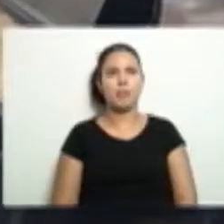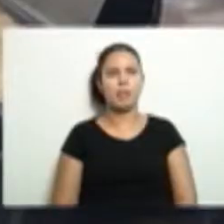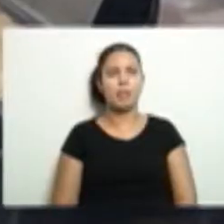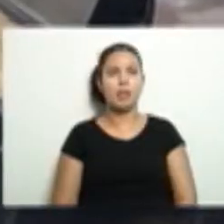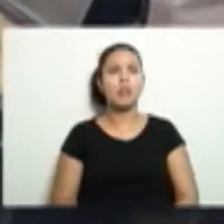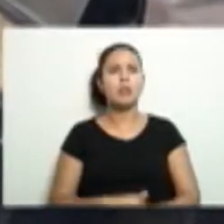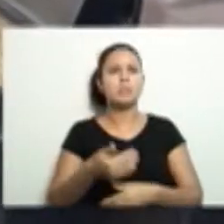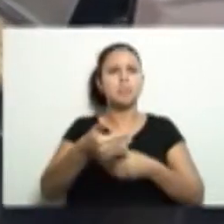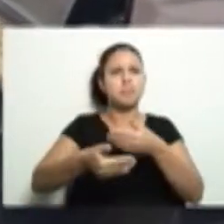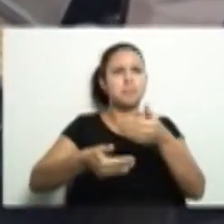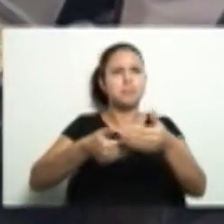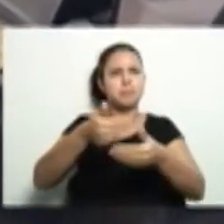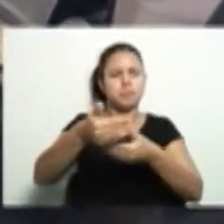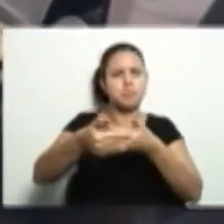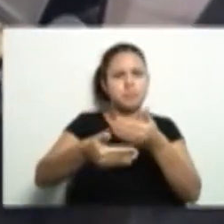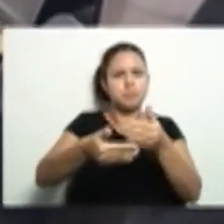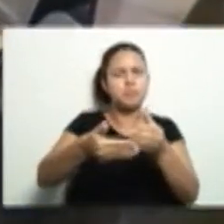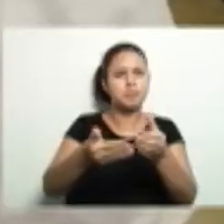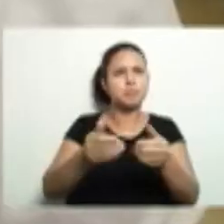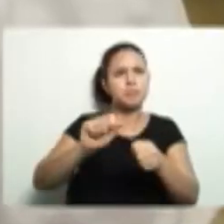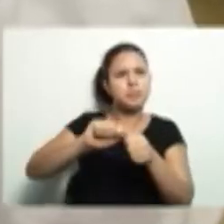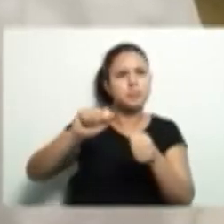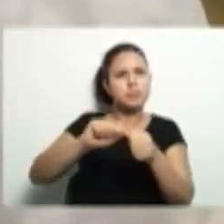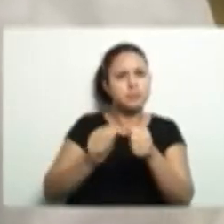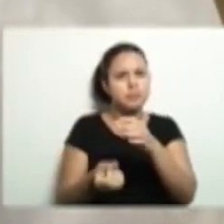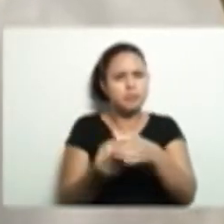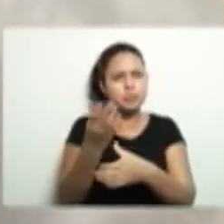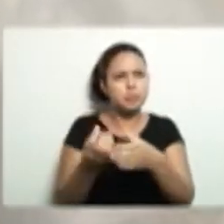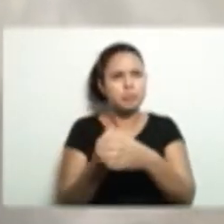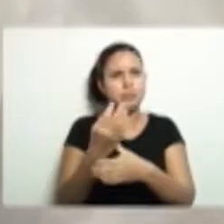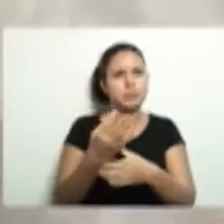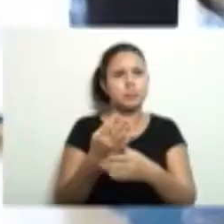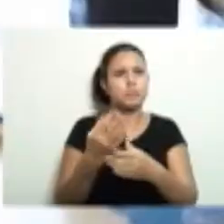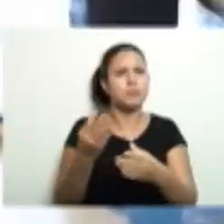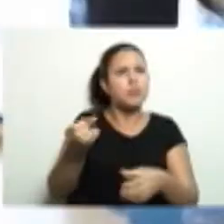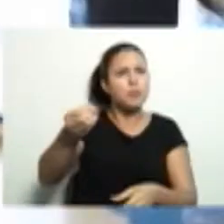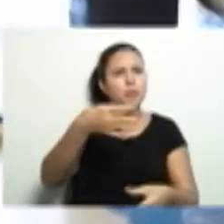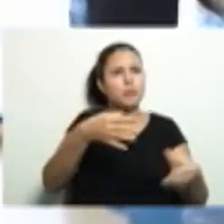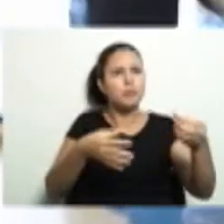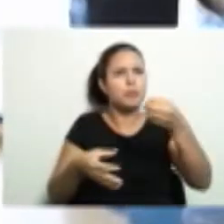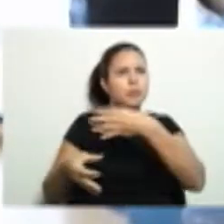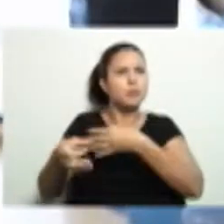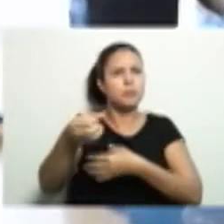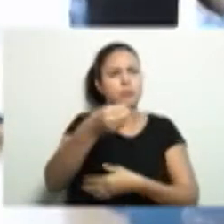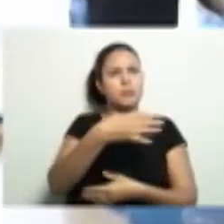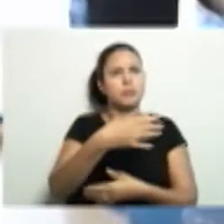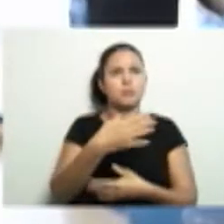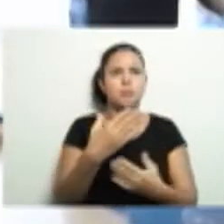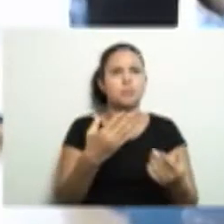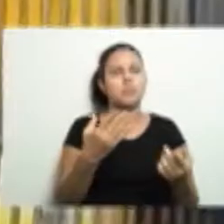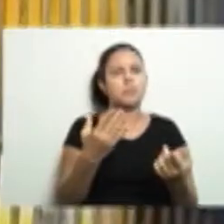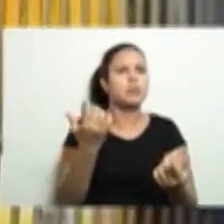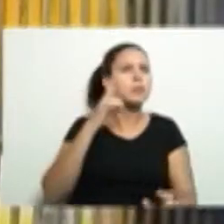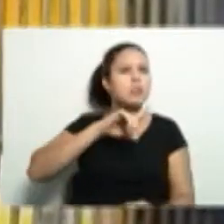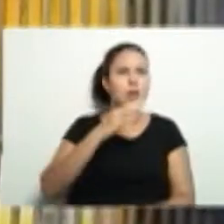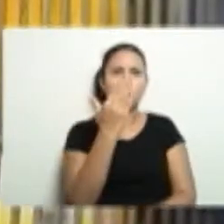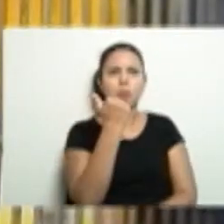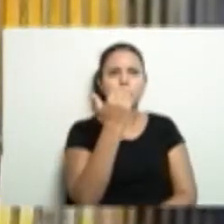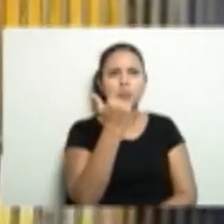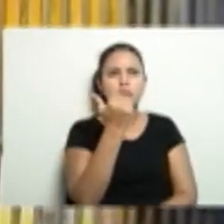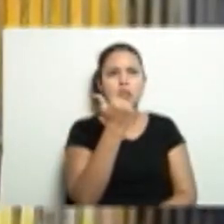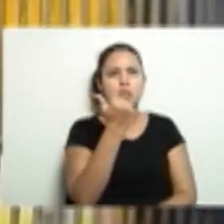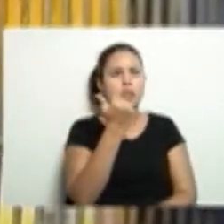Os processos produtivos estão cada vez mais avançados. Resultado? mais comidas prontas,